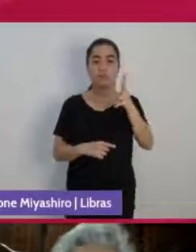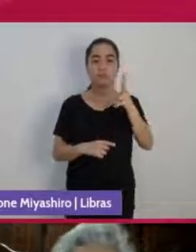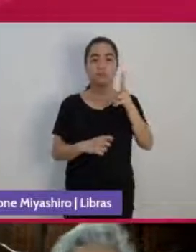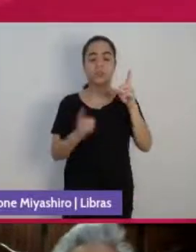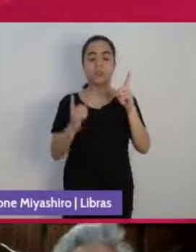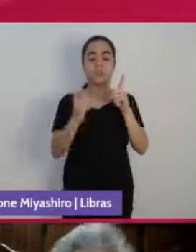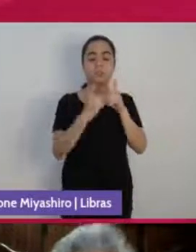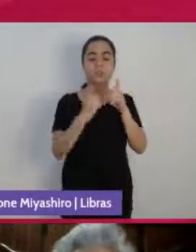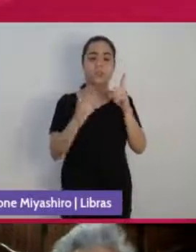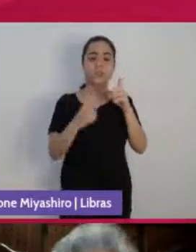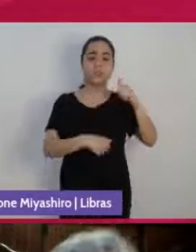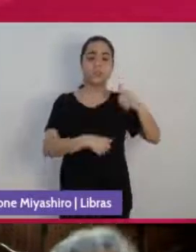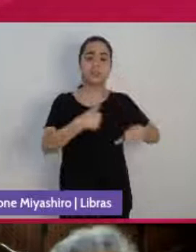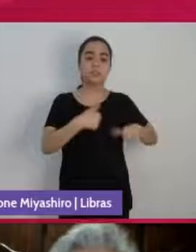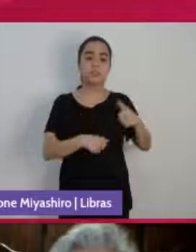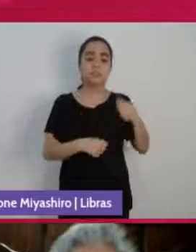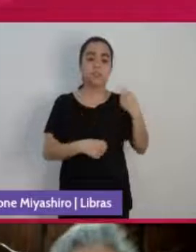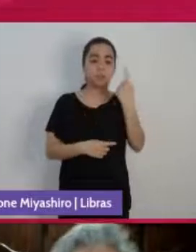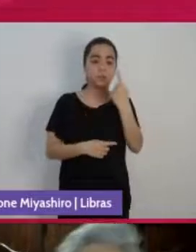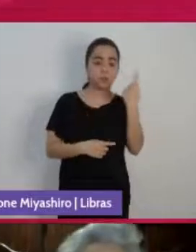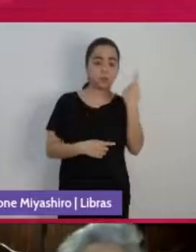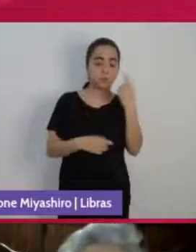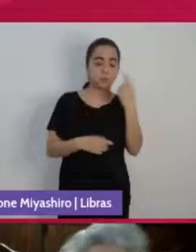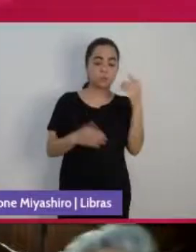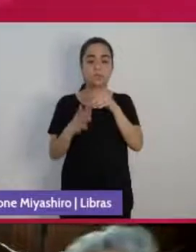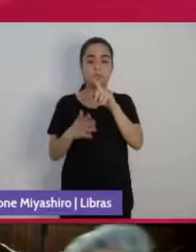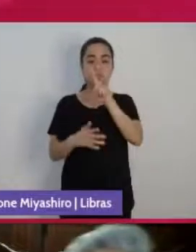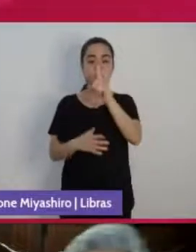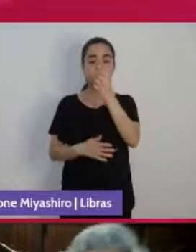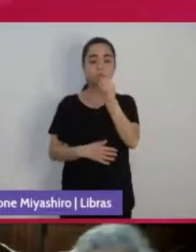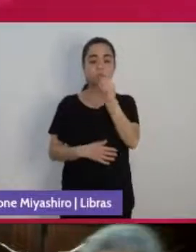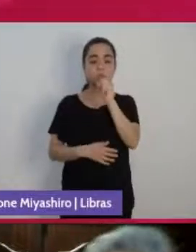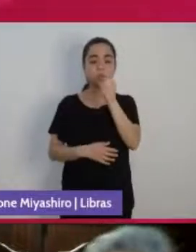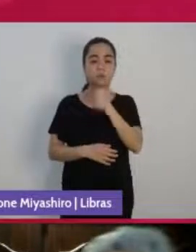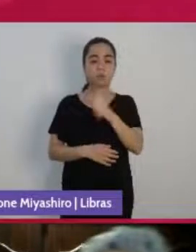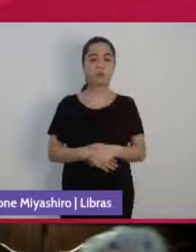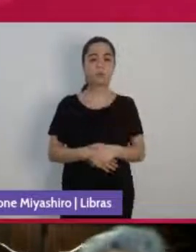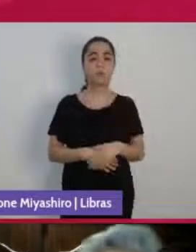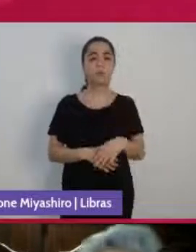de compressão de 11 a 18 quilos, tá? E se for tomossíntese,